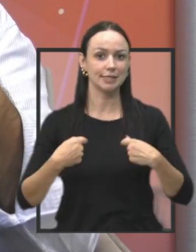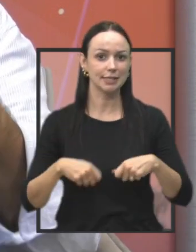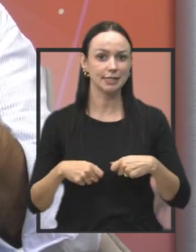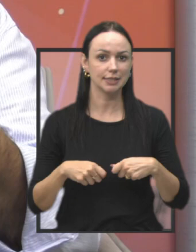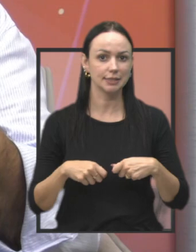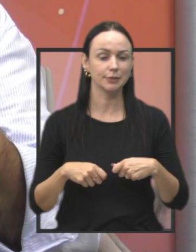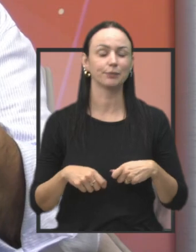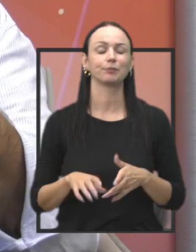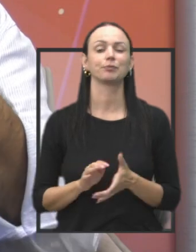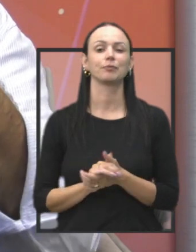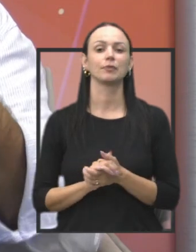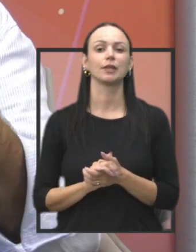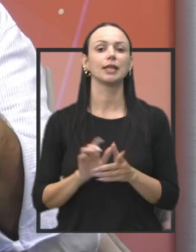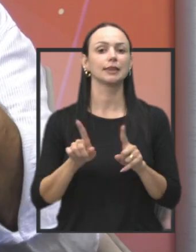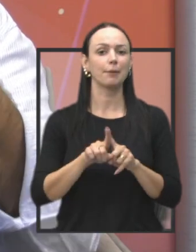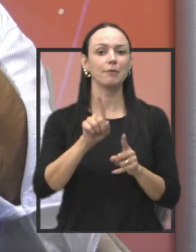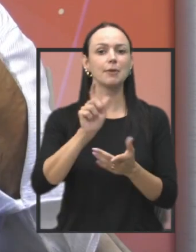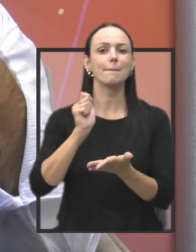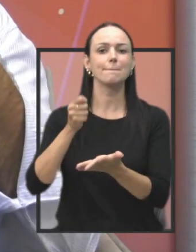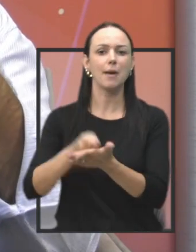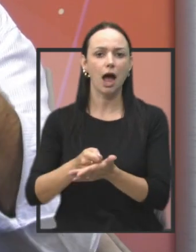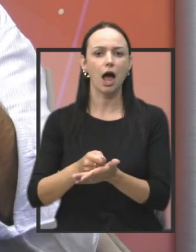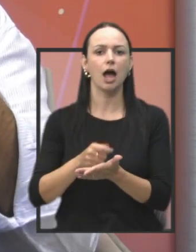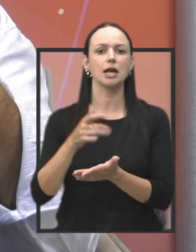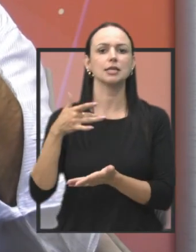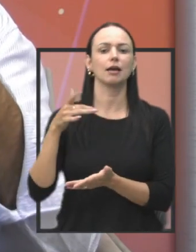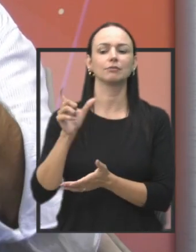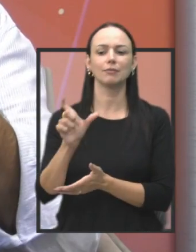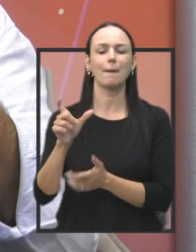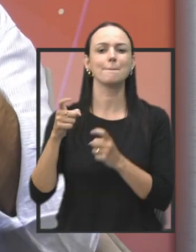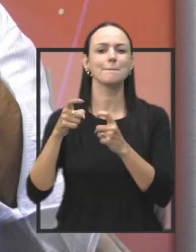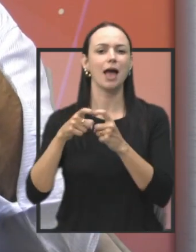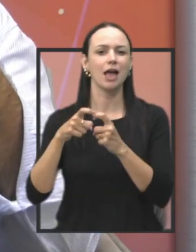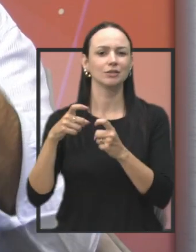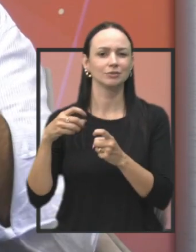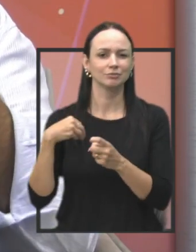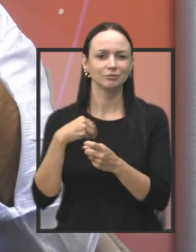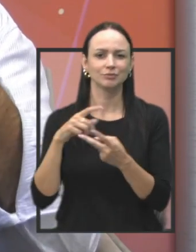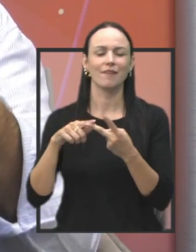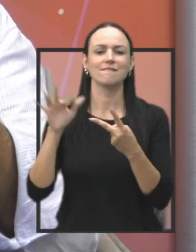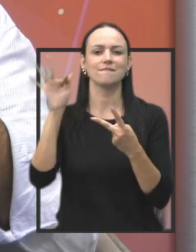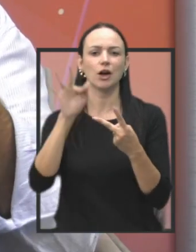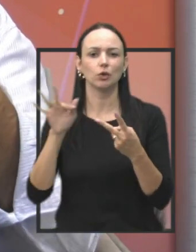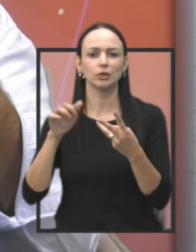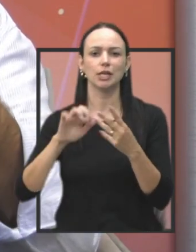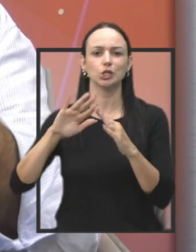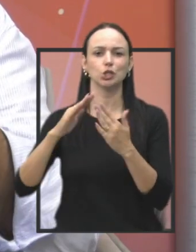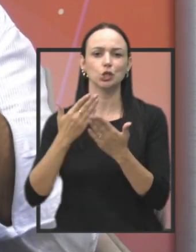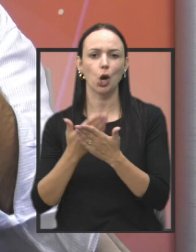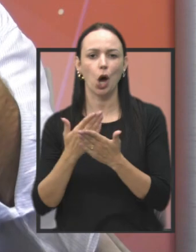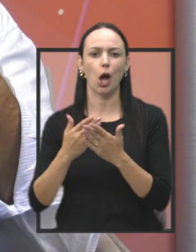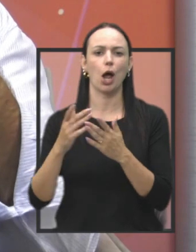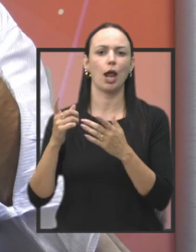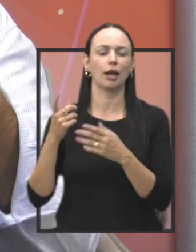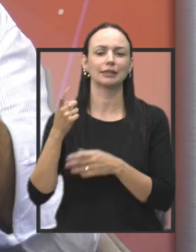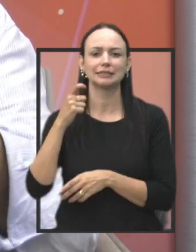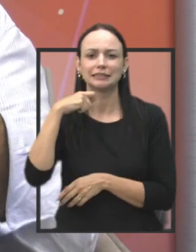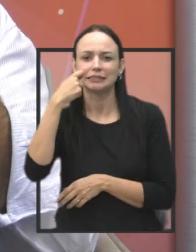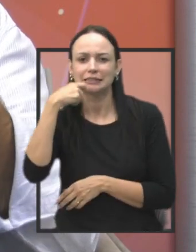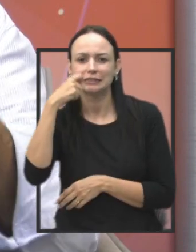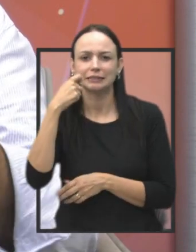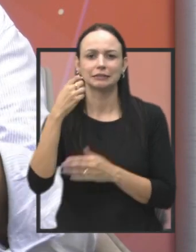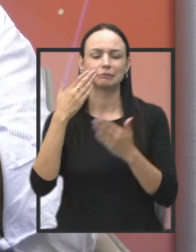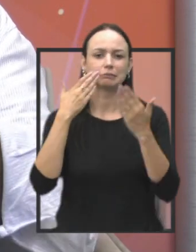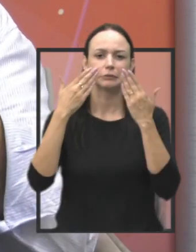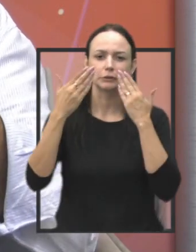Os pagamentos, plano de saúde, faculdade, escola, médico, dentista, fisioterapeuta,